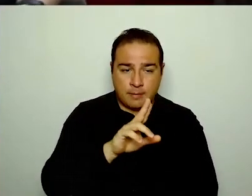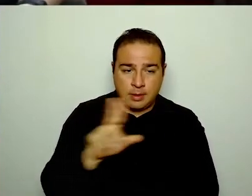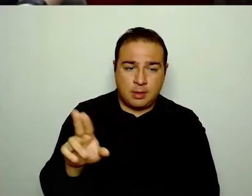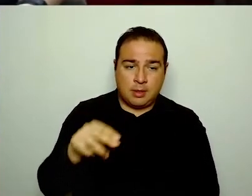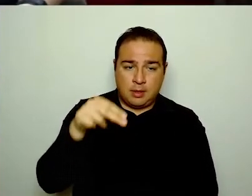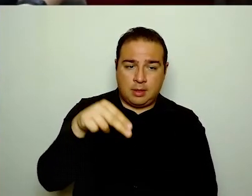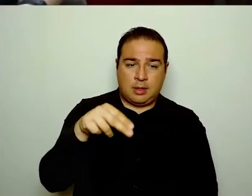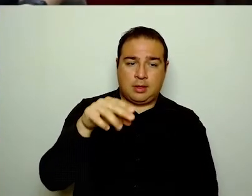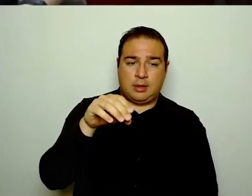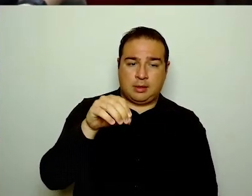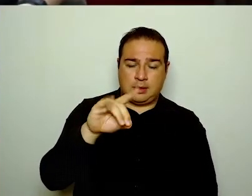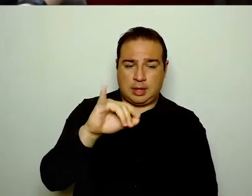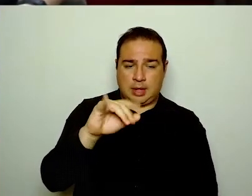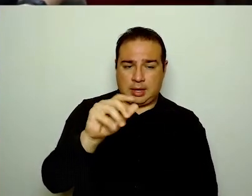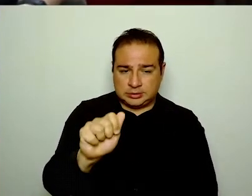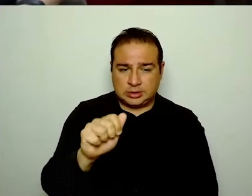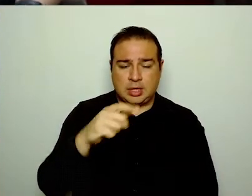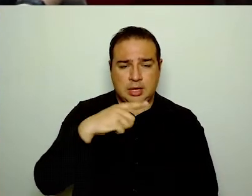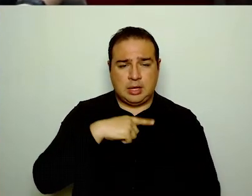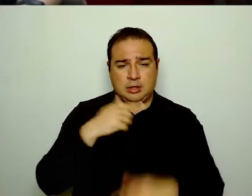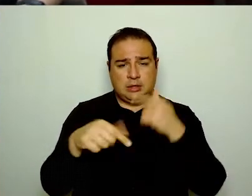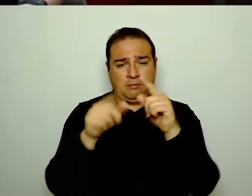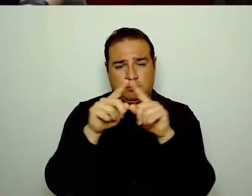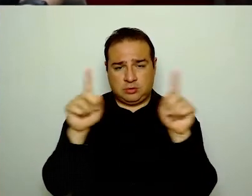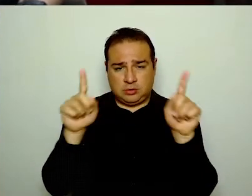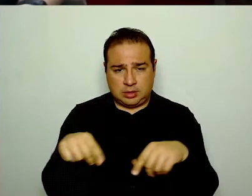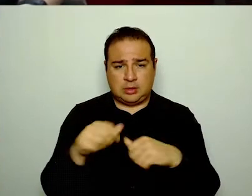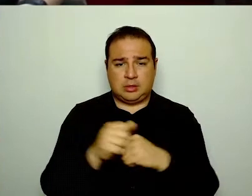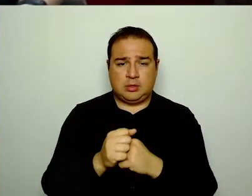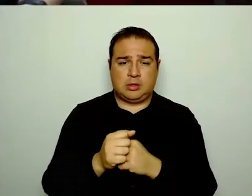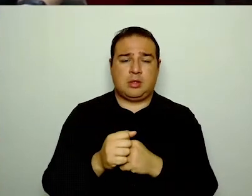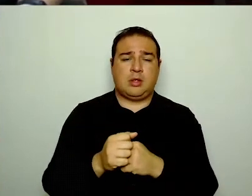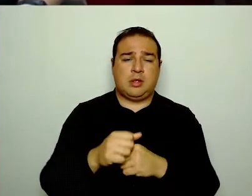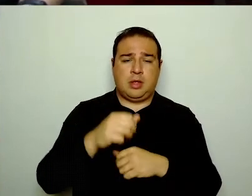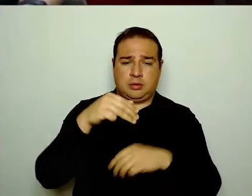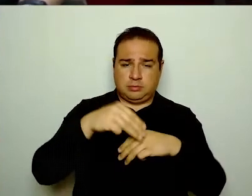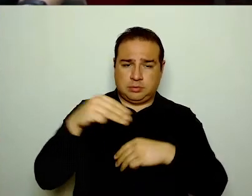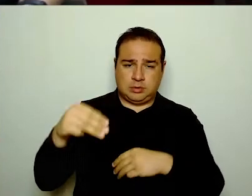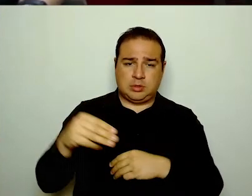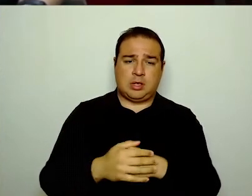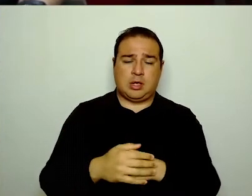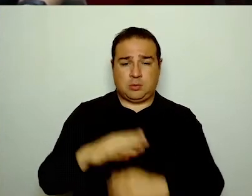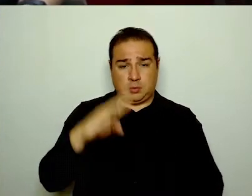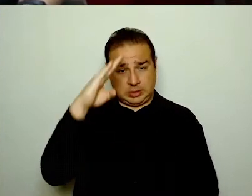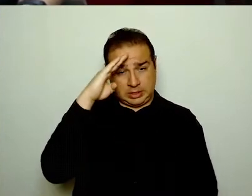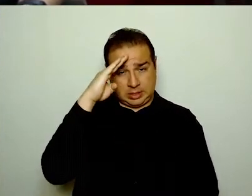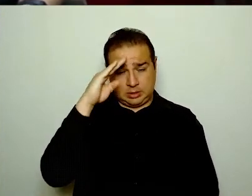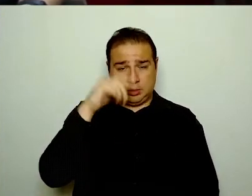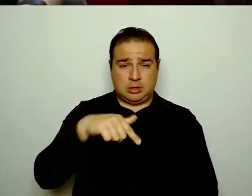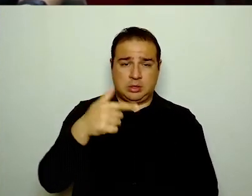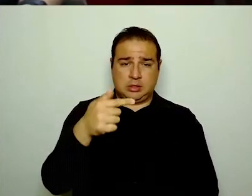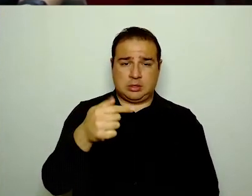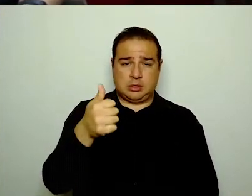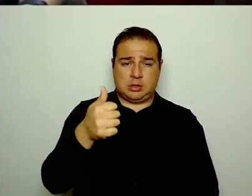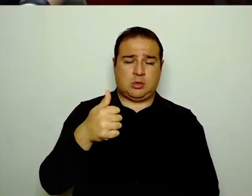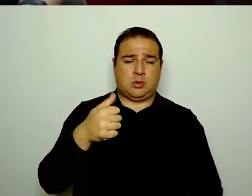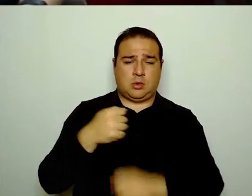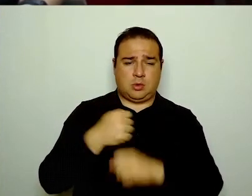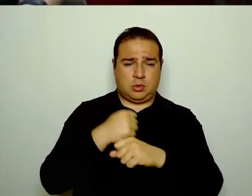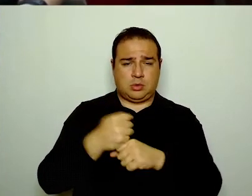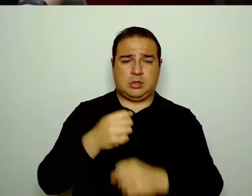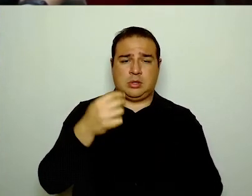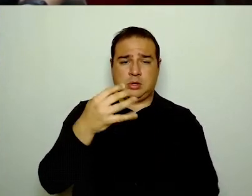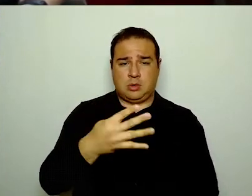nome é Nádia Maria Silva Lima, sou funcionária do Ministério do Exército, tenho 71 anos,